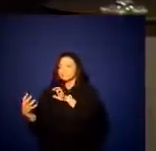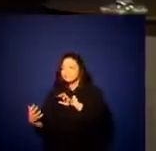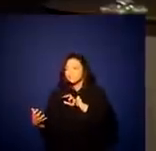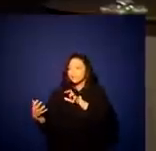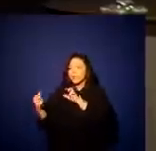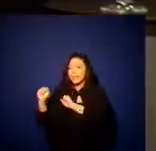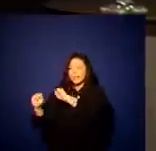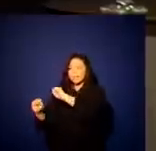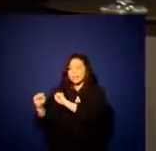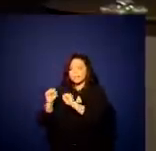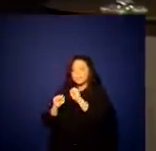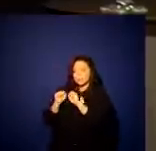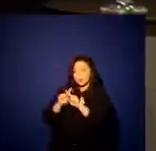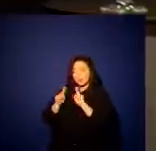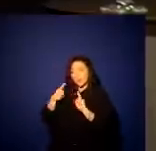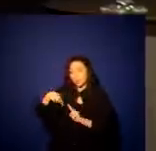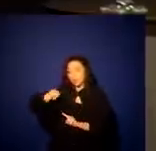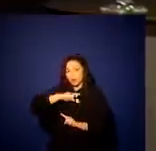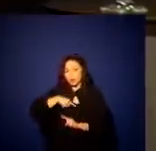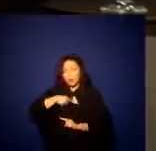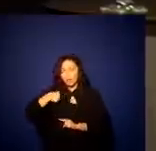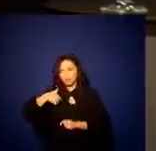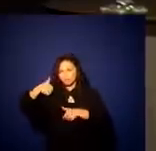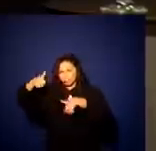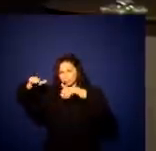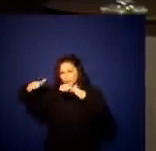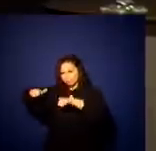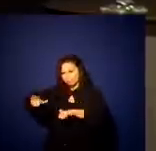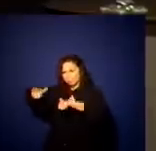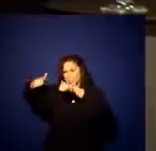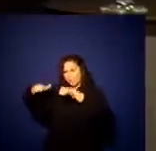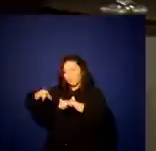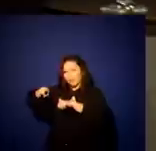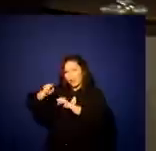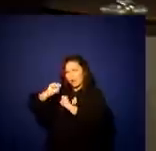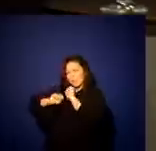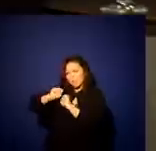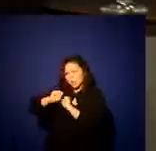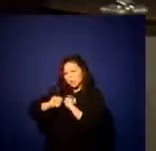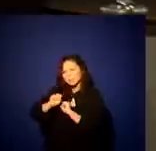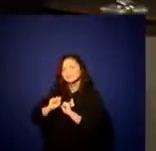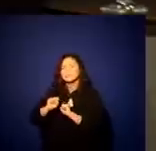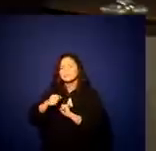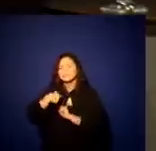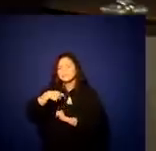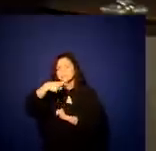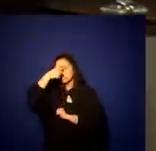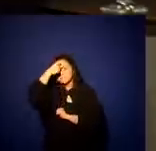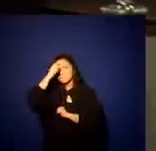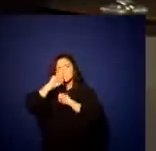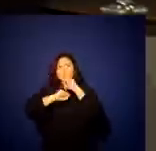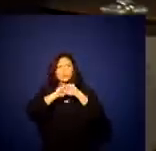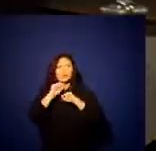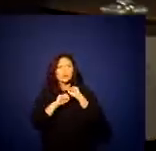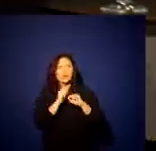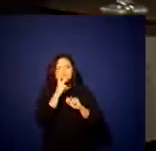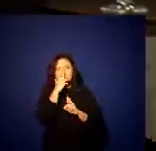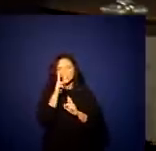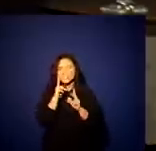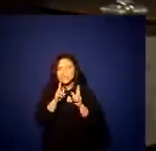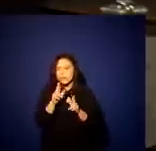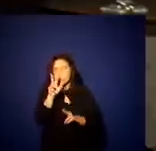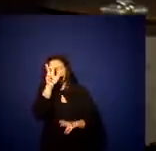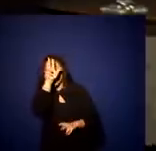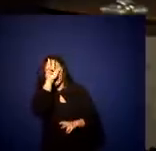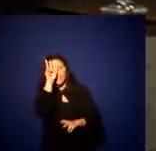nós como analista e por ter sido realmente é vamos dizer assim é embriagado ali